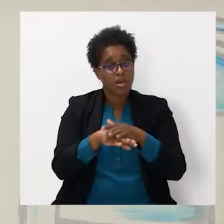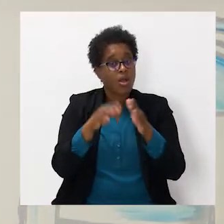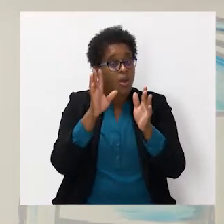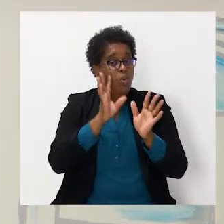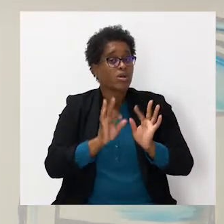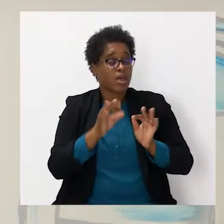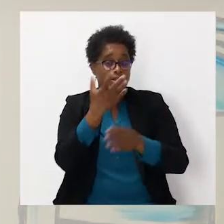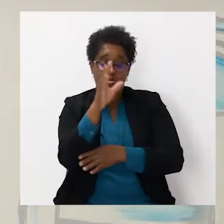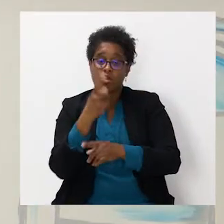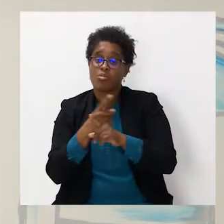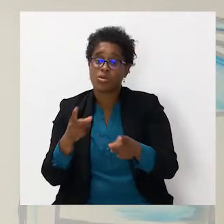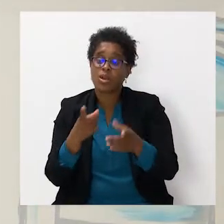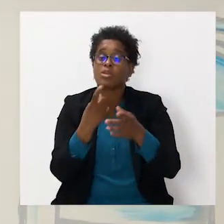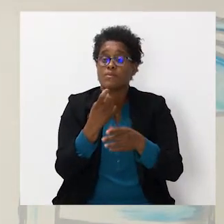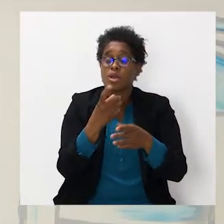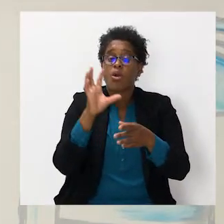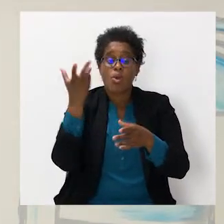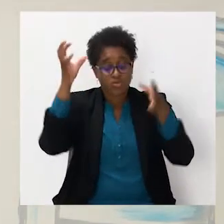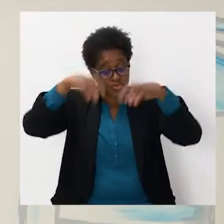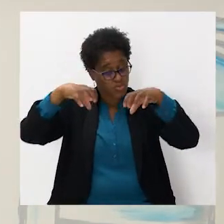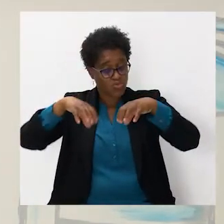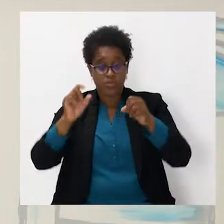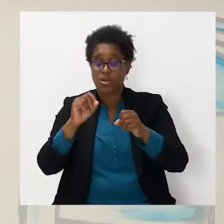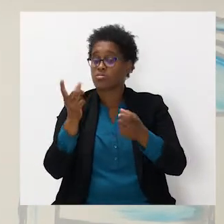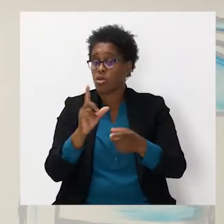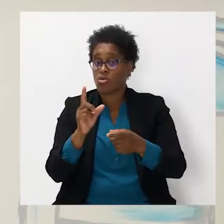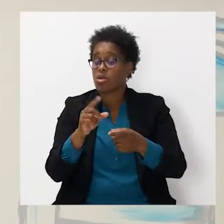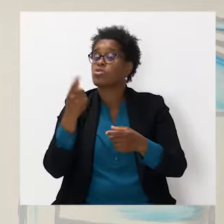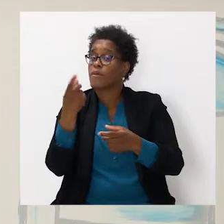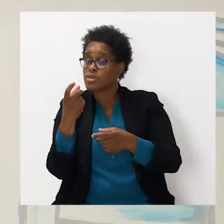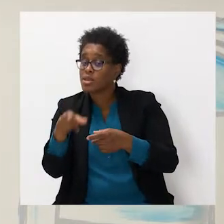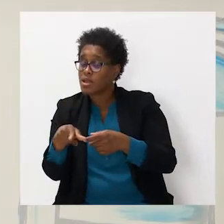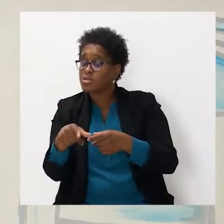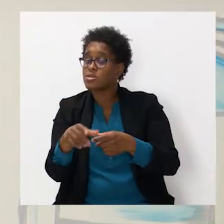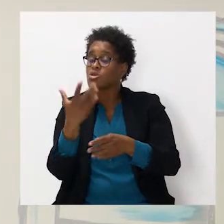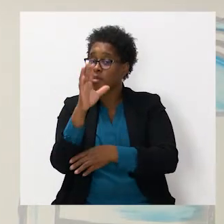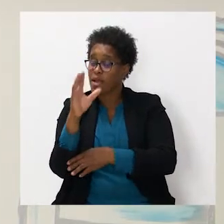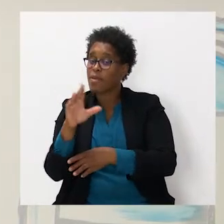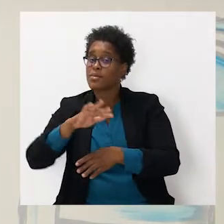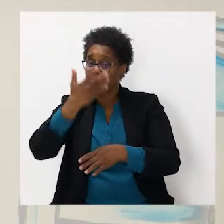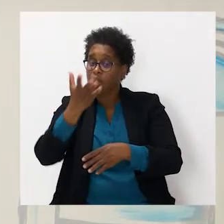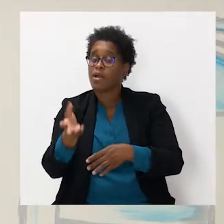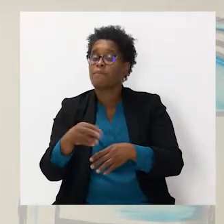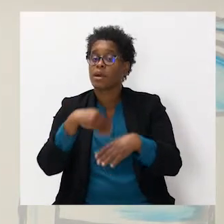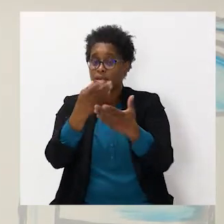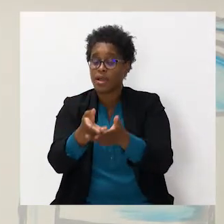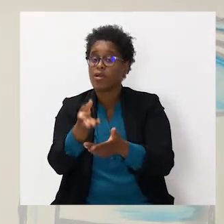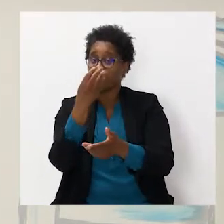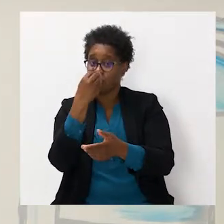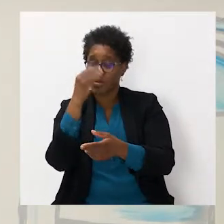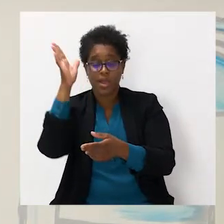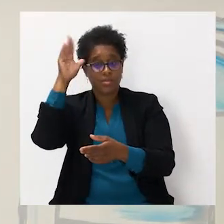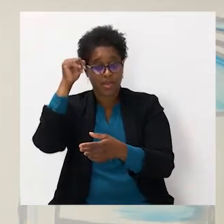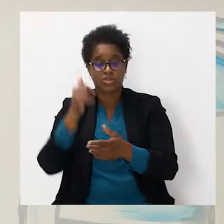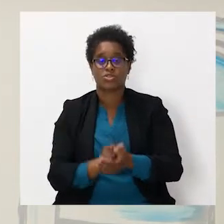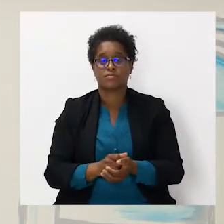vão precisar. Quando não chover, vão precisar dessas plantas para quem? Principalmente para os animais, para não